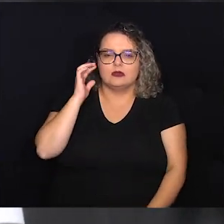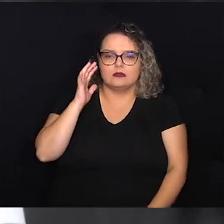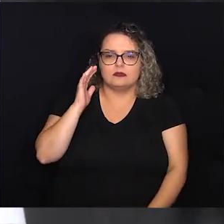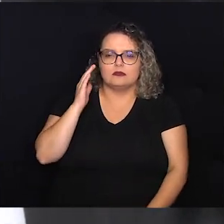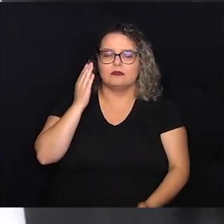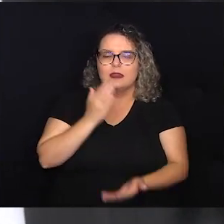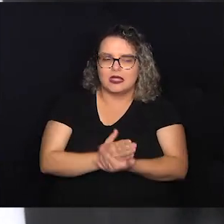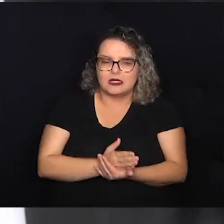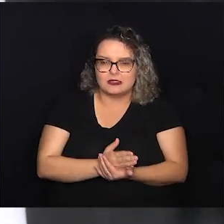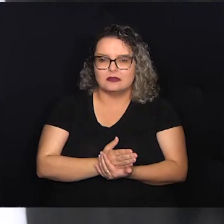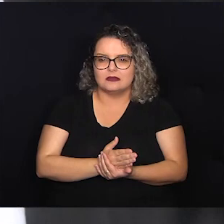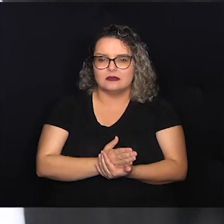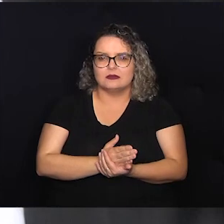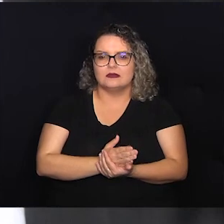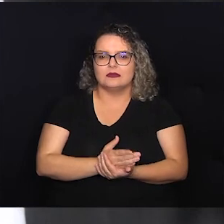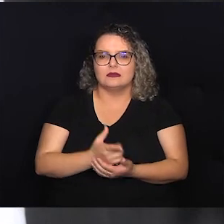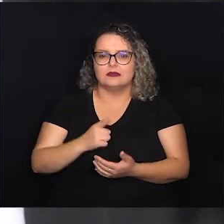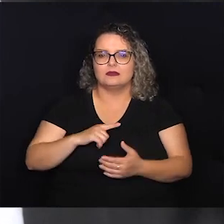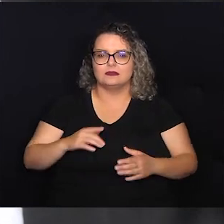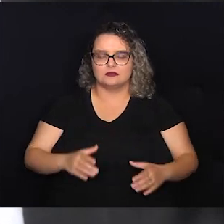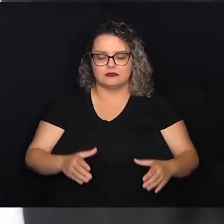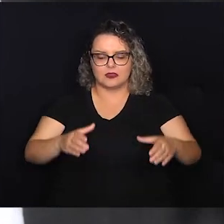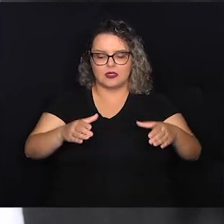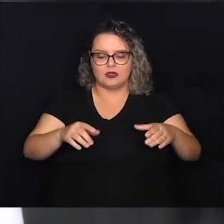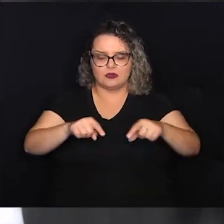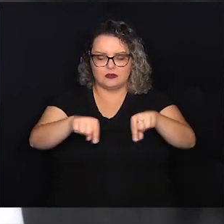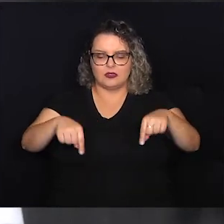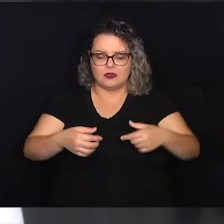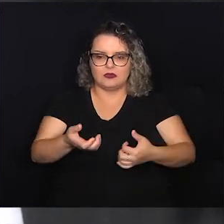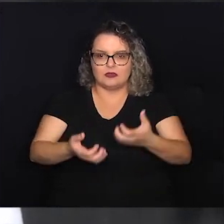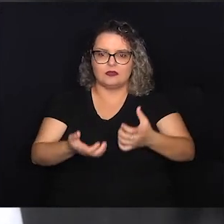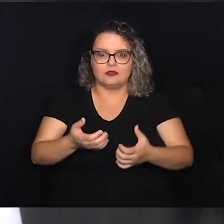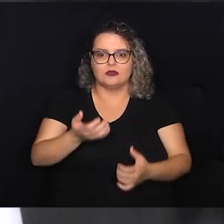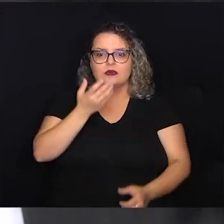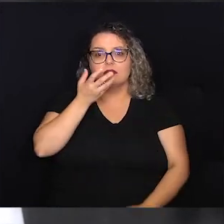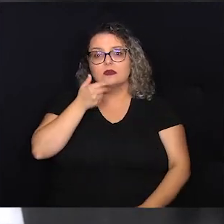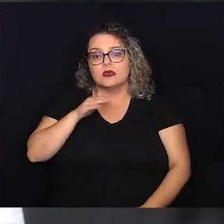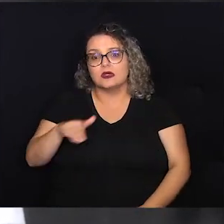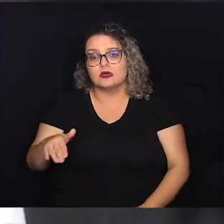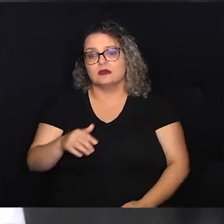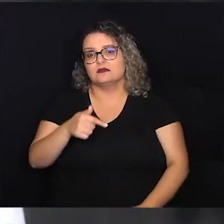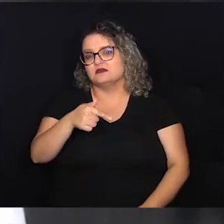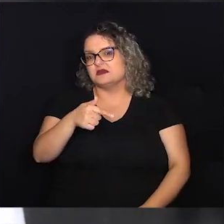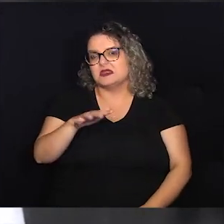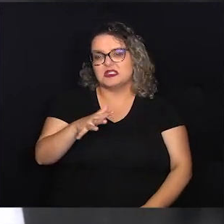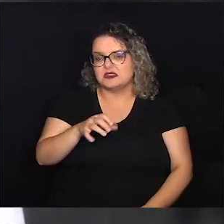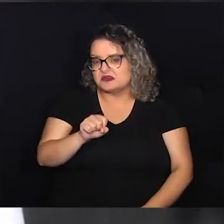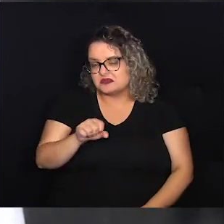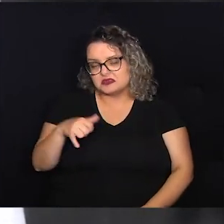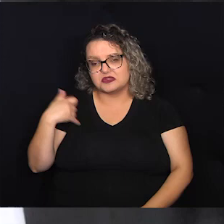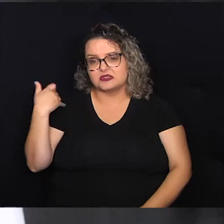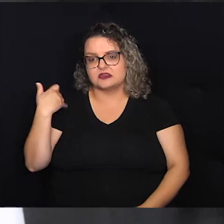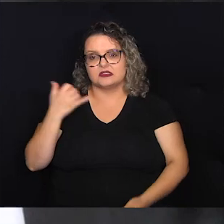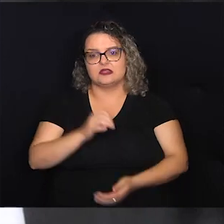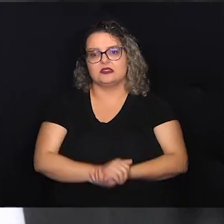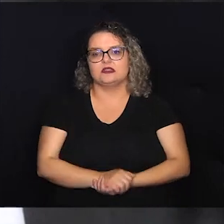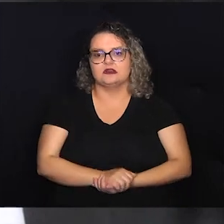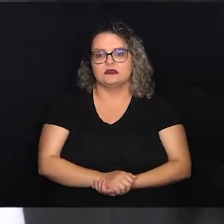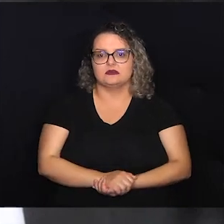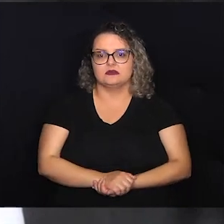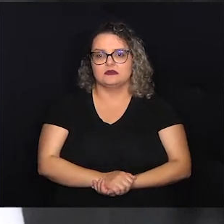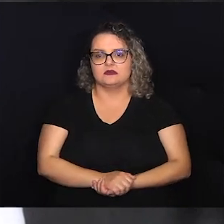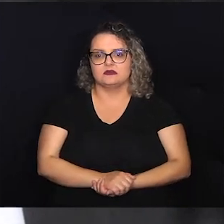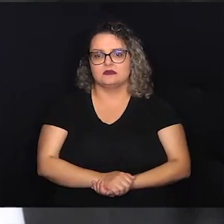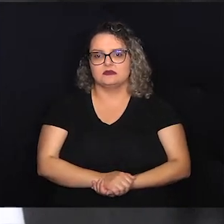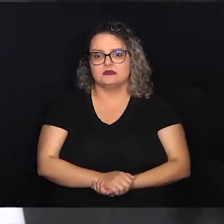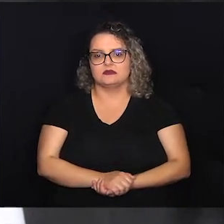pensava em querer sair, sempre tinha um fogão lá no fundo, com a criança, 7, 8 anos,